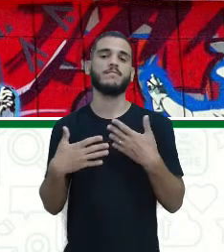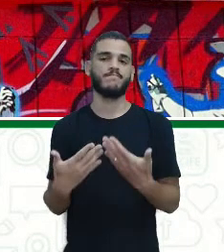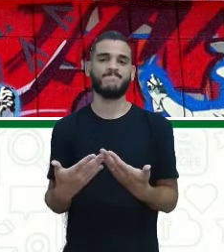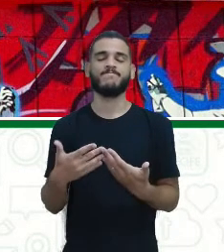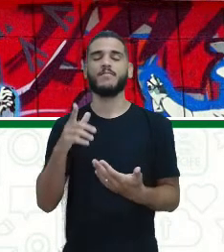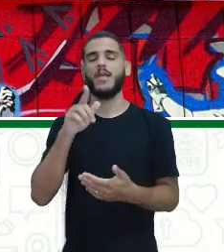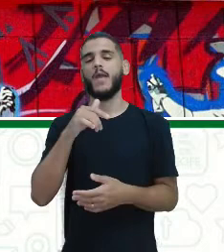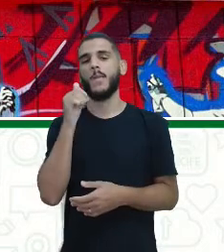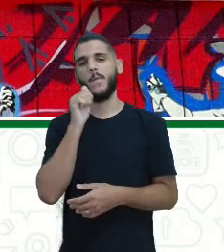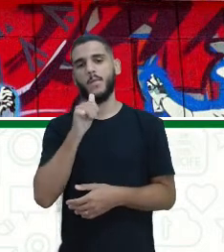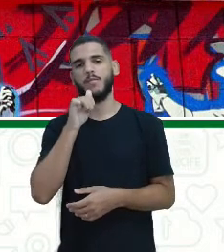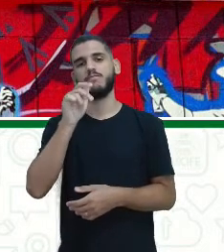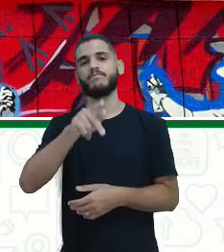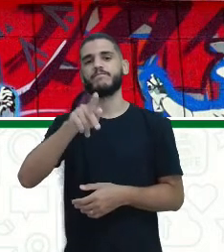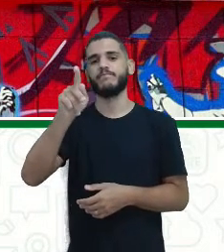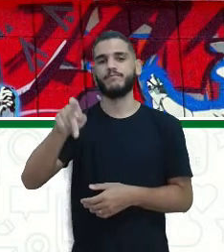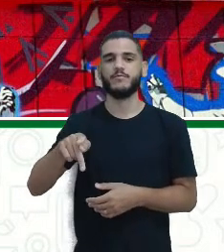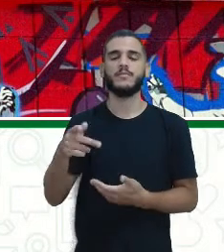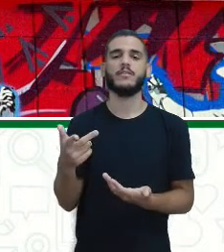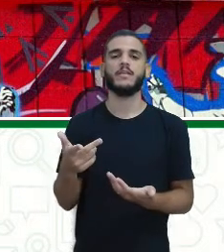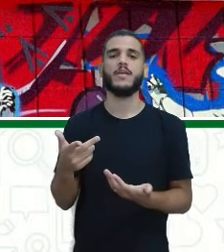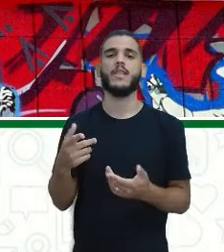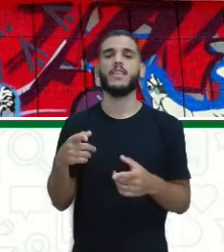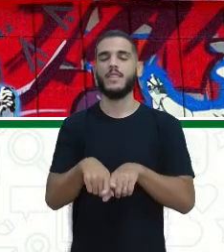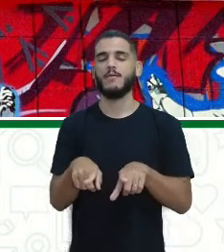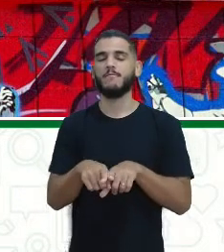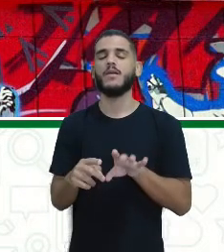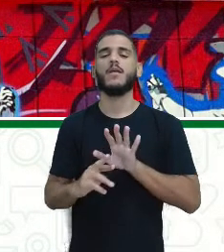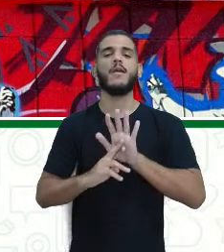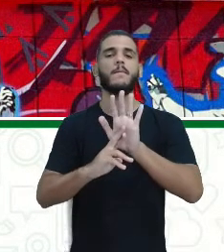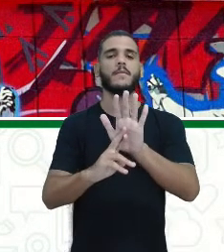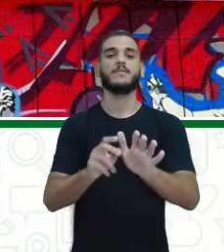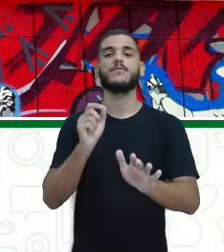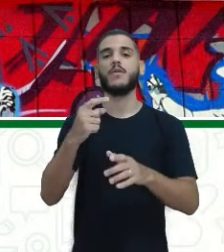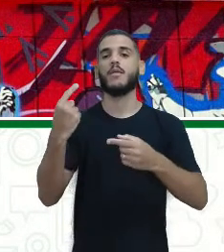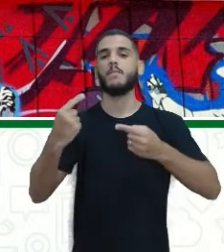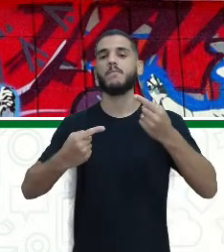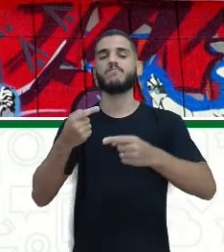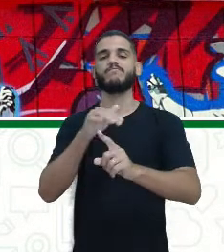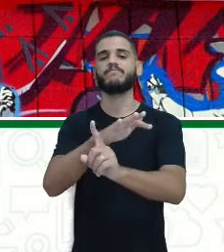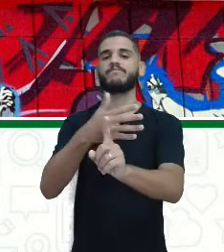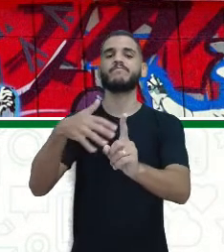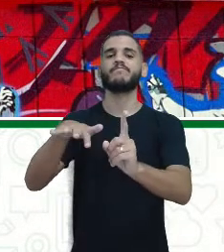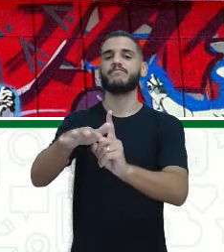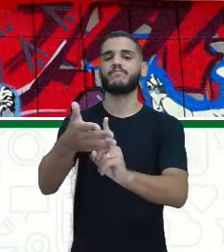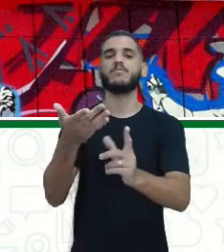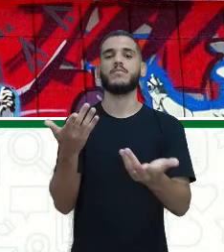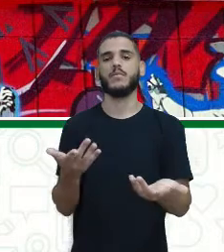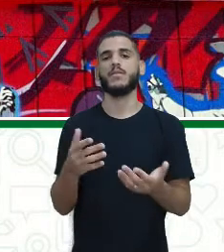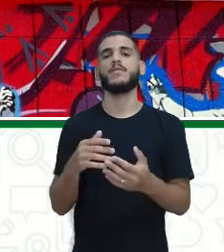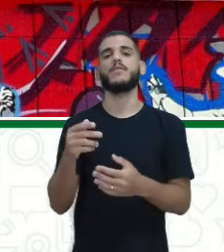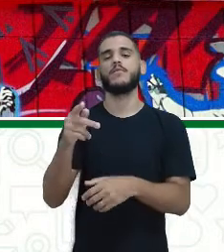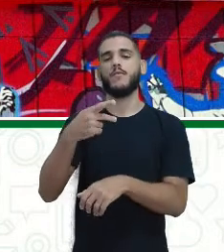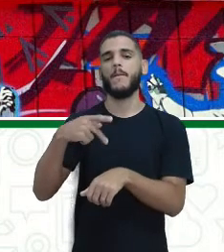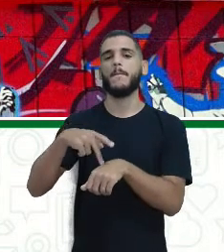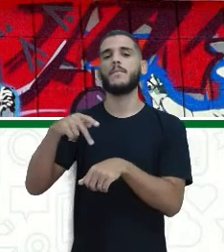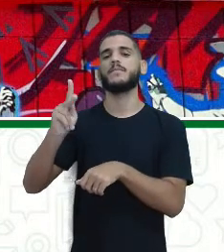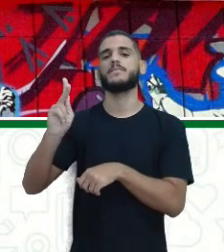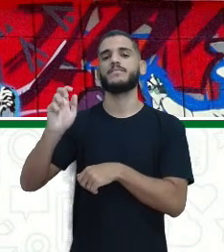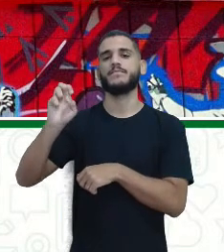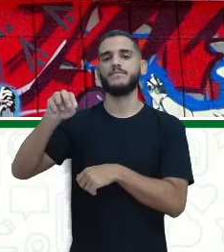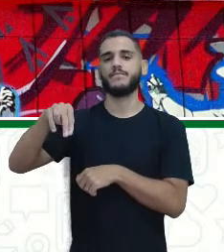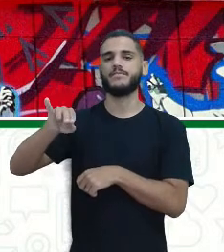Ela foi uma professora, minha gente, e ativista política do meio ambiente lá no Quênia. Foi